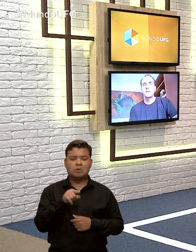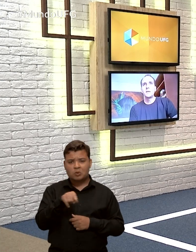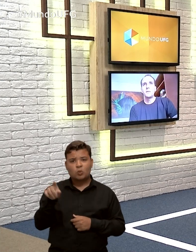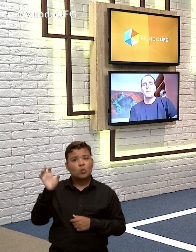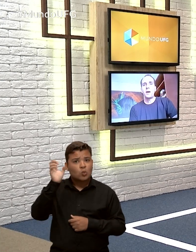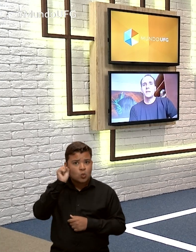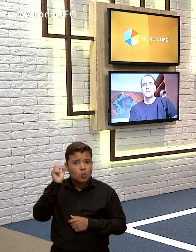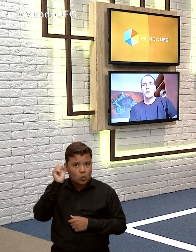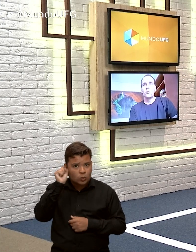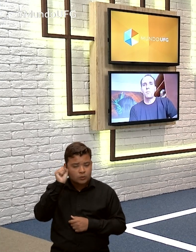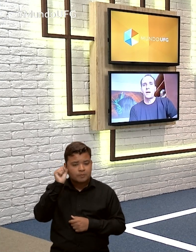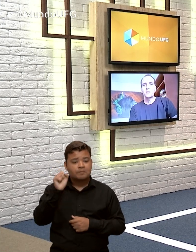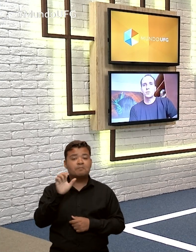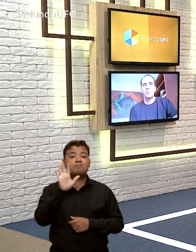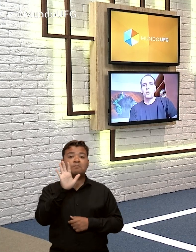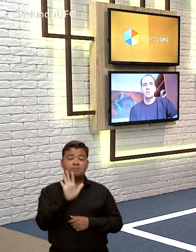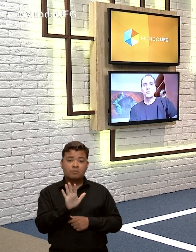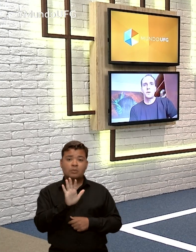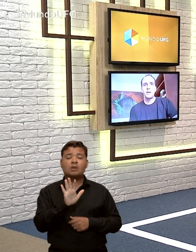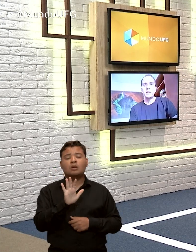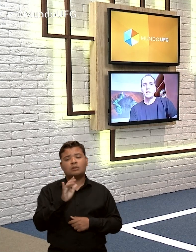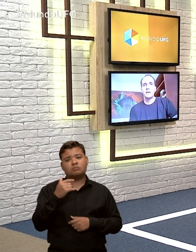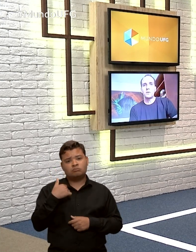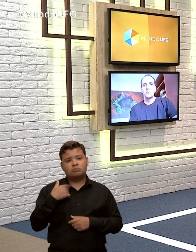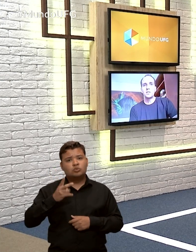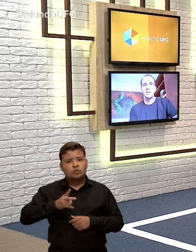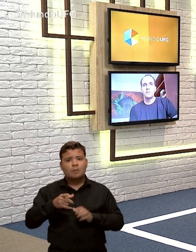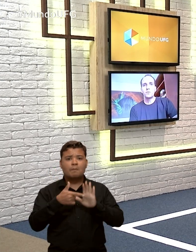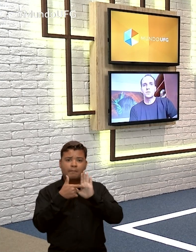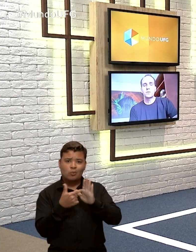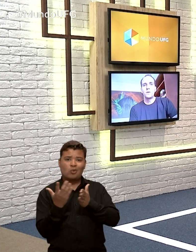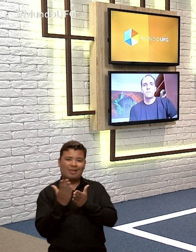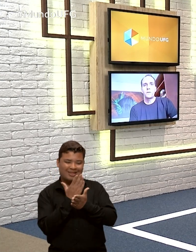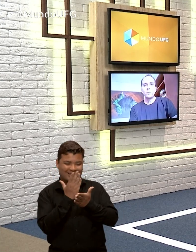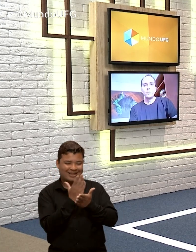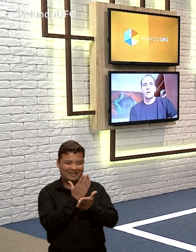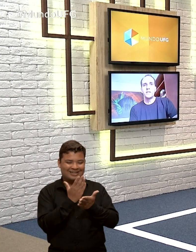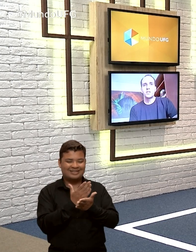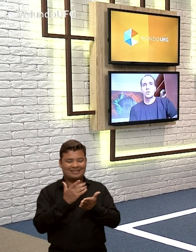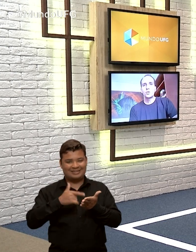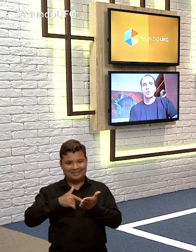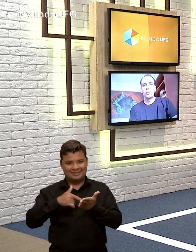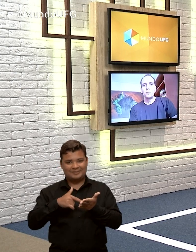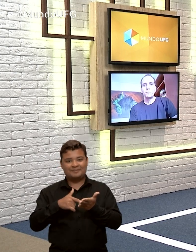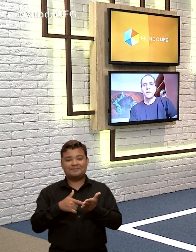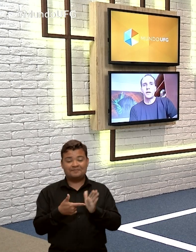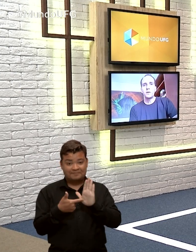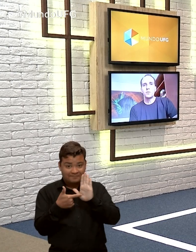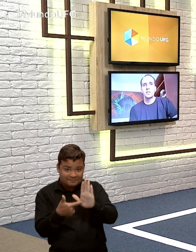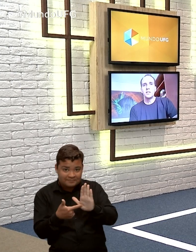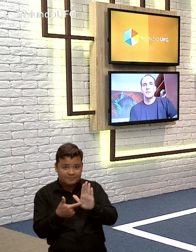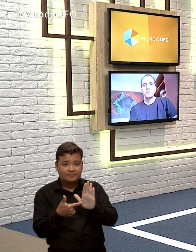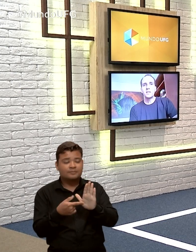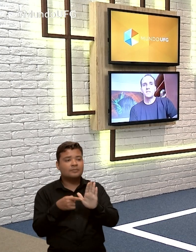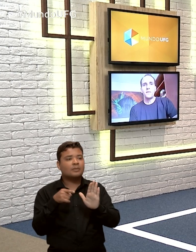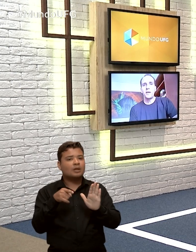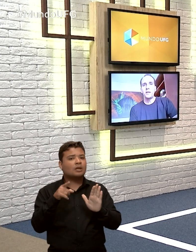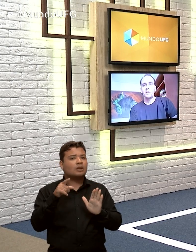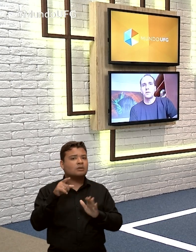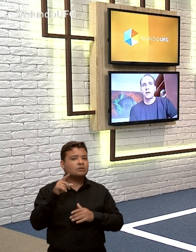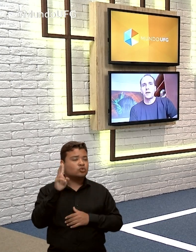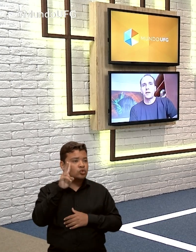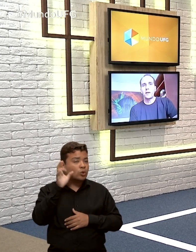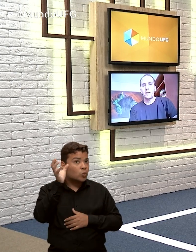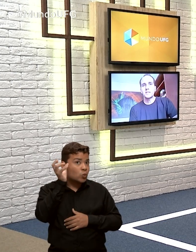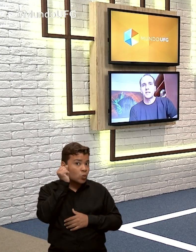ouvintes. Mas eu mostro para ele os livros, eles escutam, né, os livros, eles